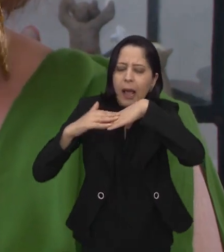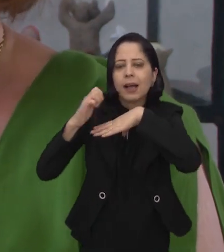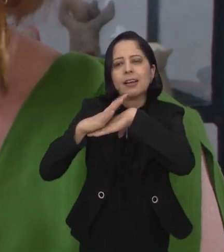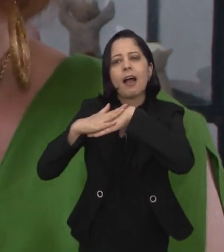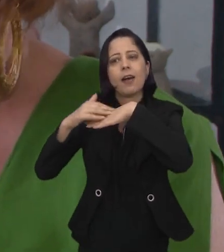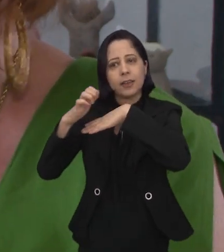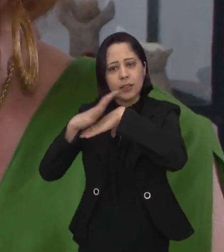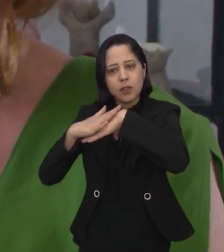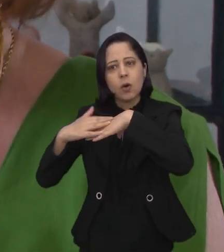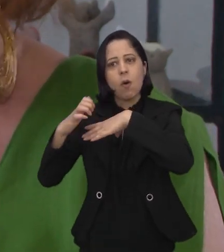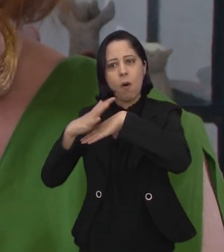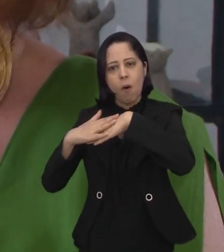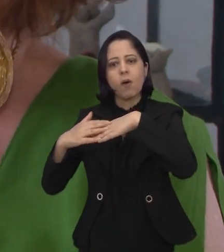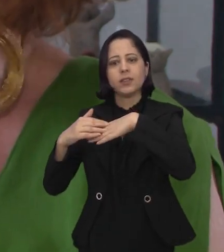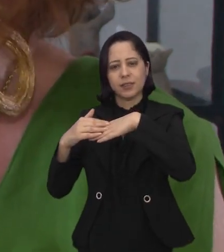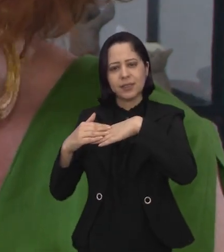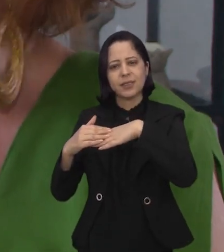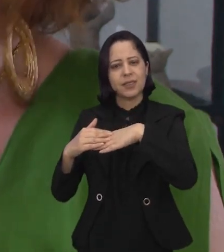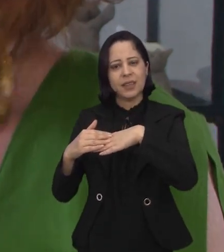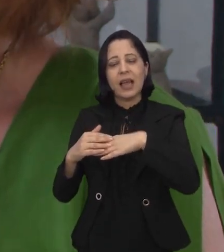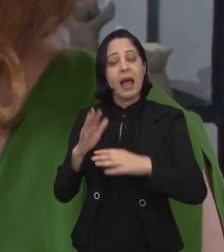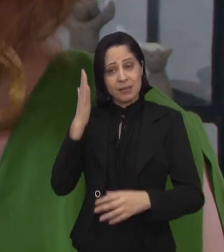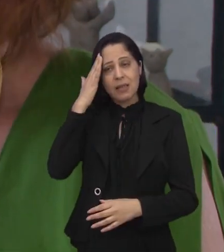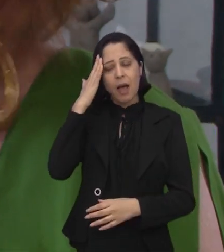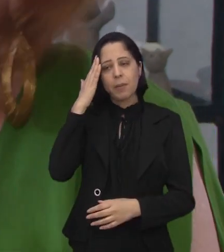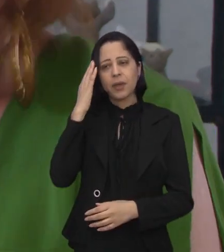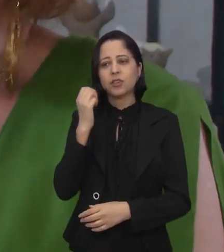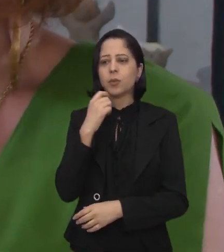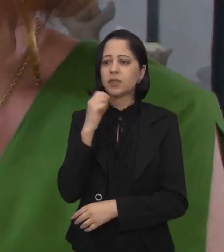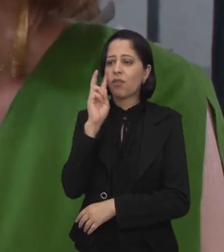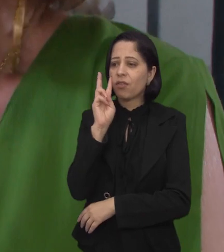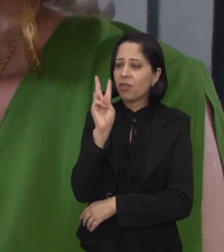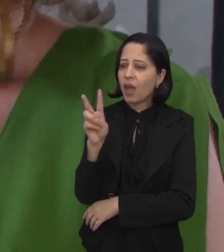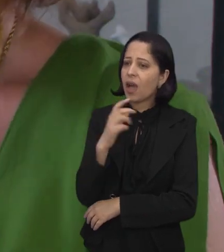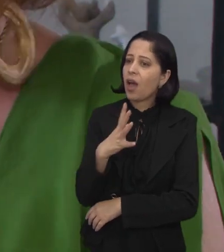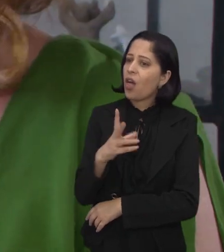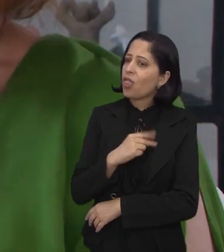popular. Dona Lili é uma mulher maravilhosa, né?